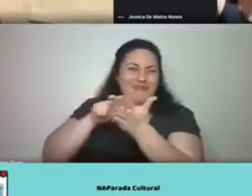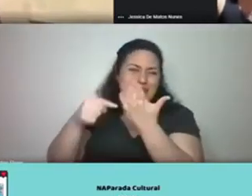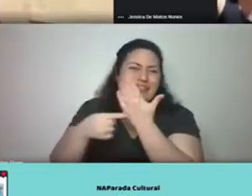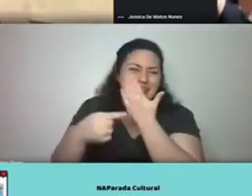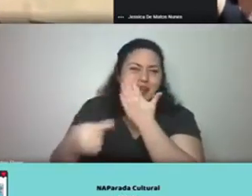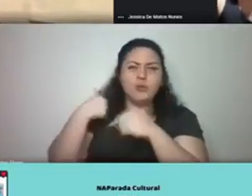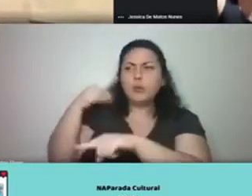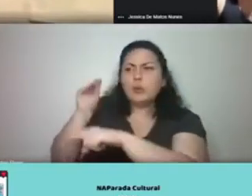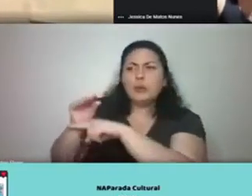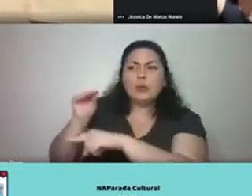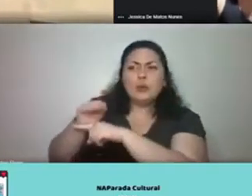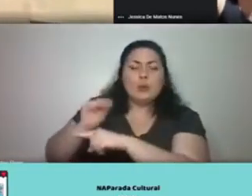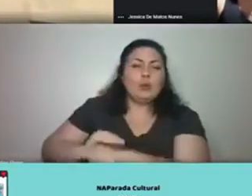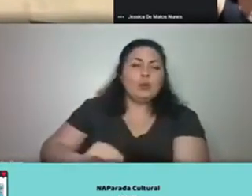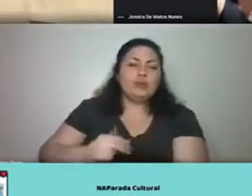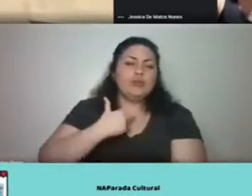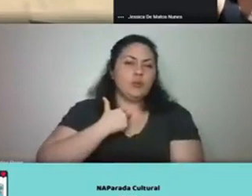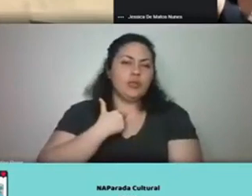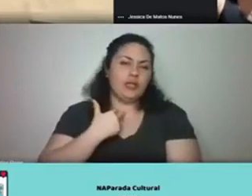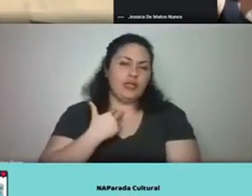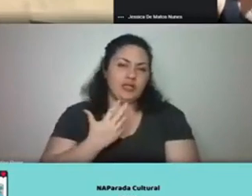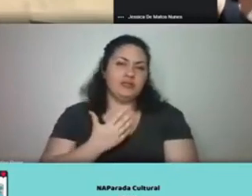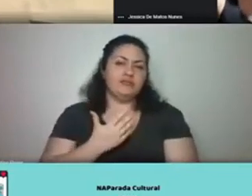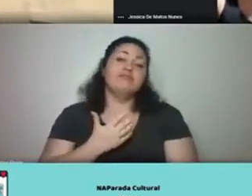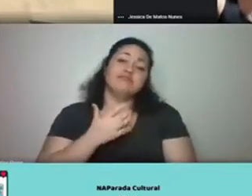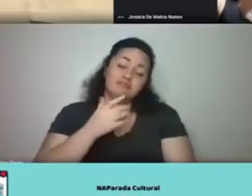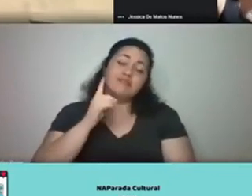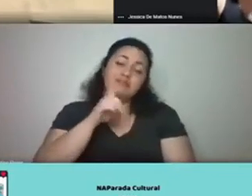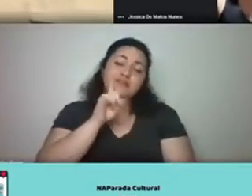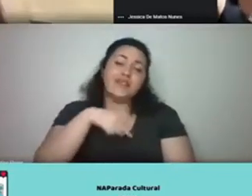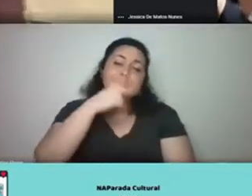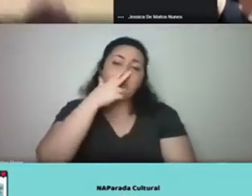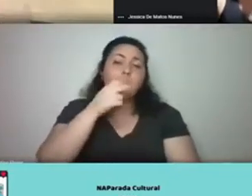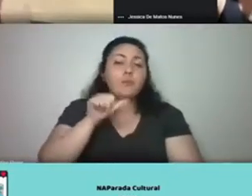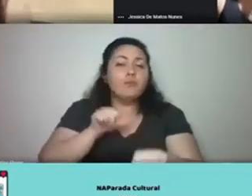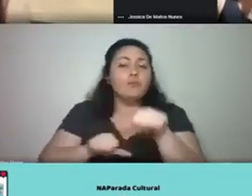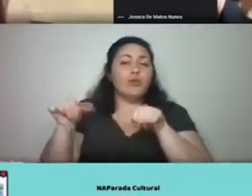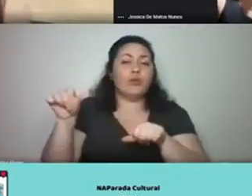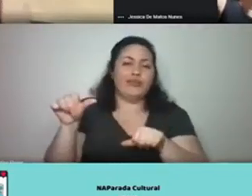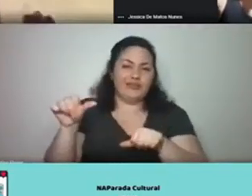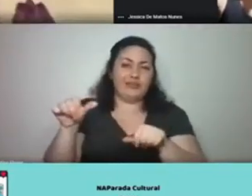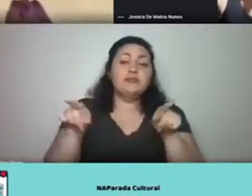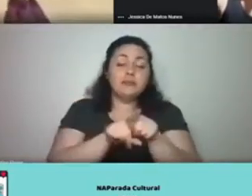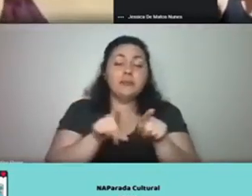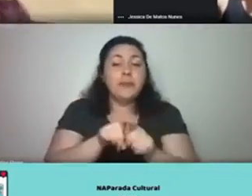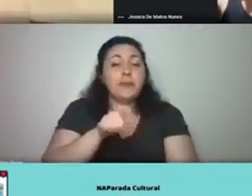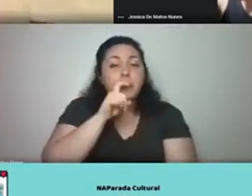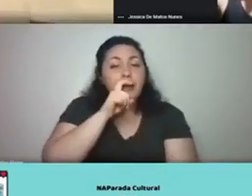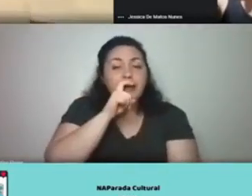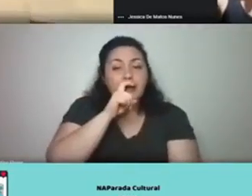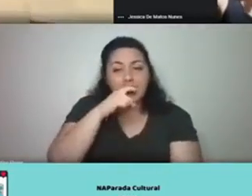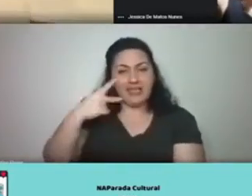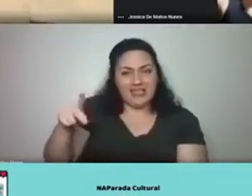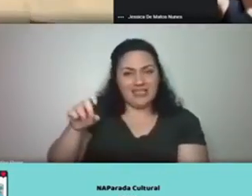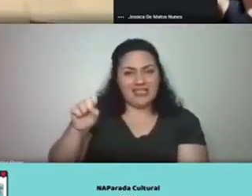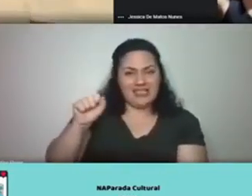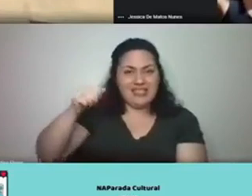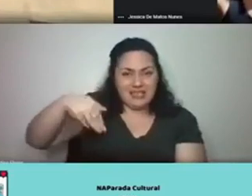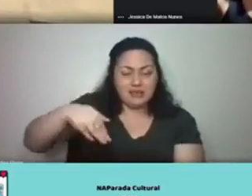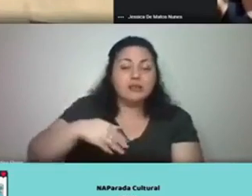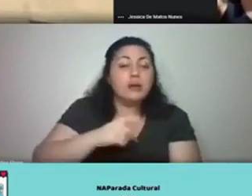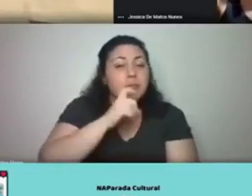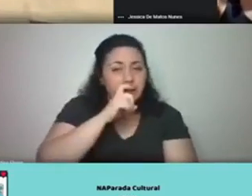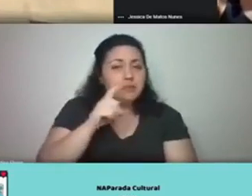essas mudanças, acontecem esses processos, né? O próprio pai do Sam também saiu da